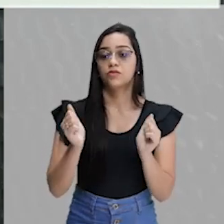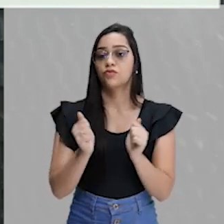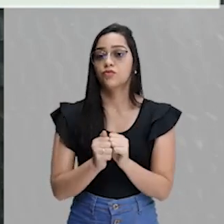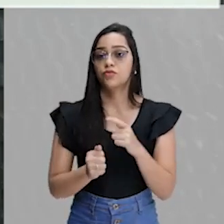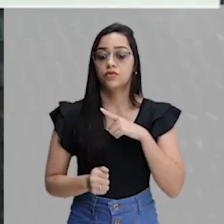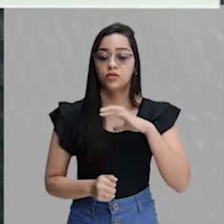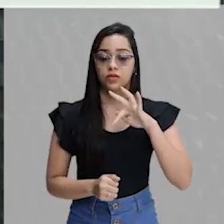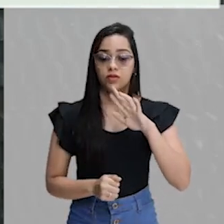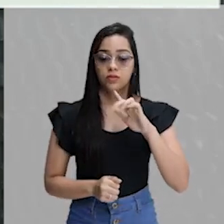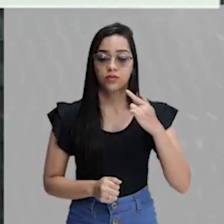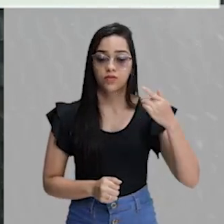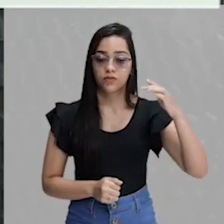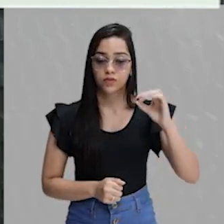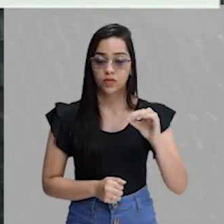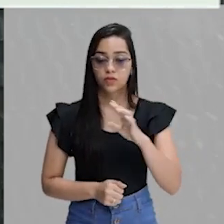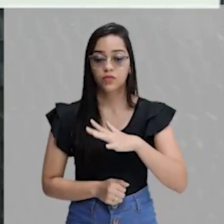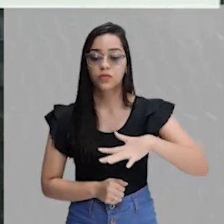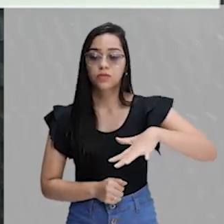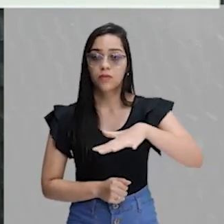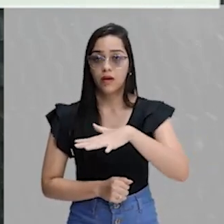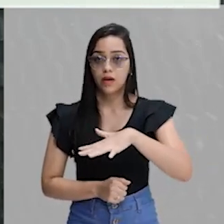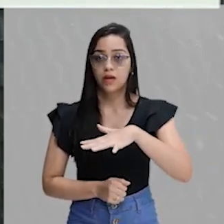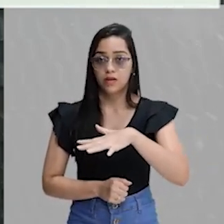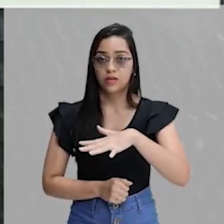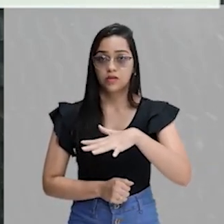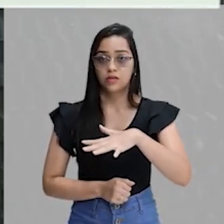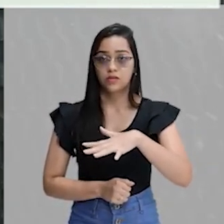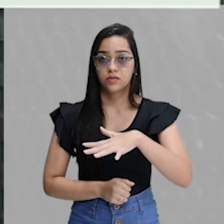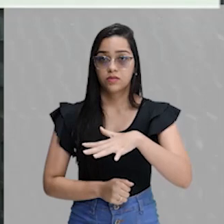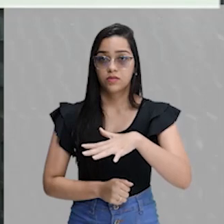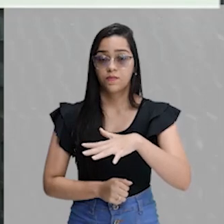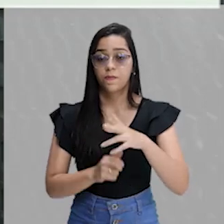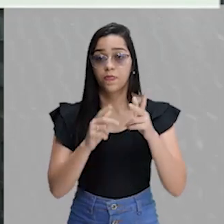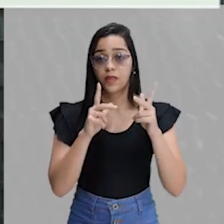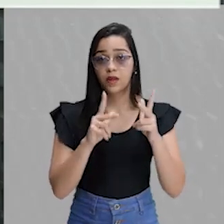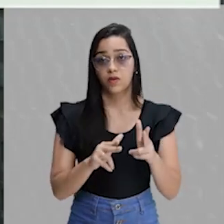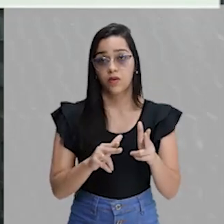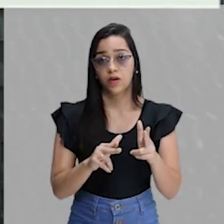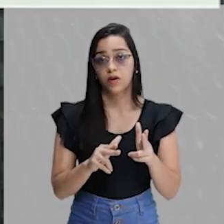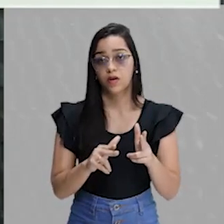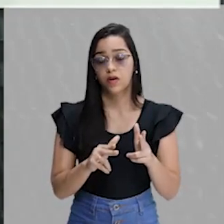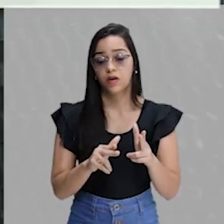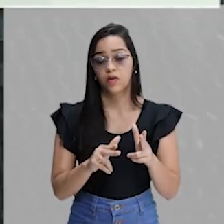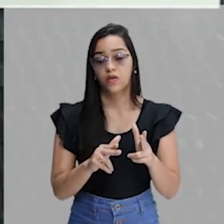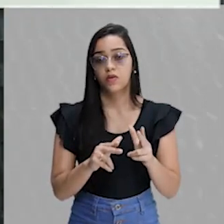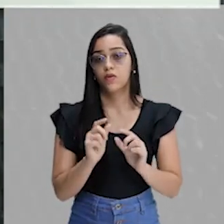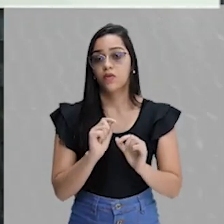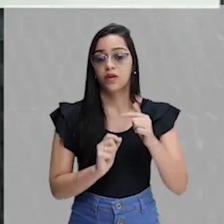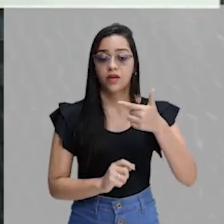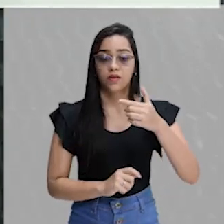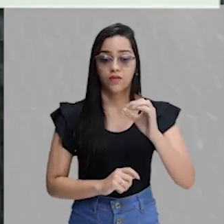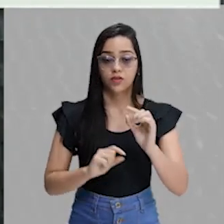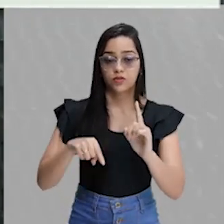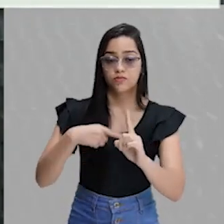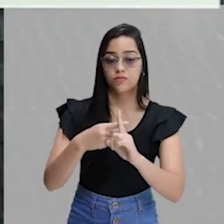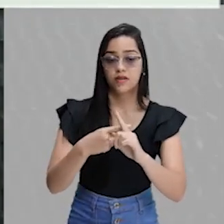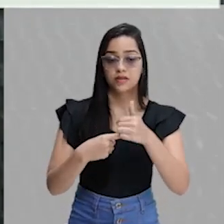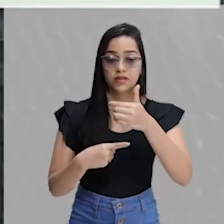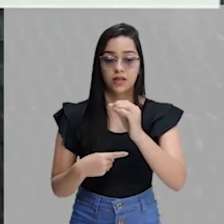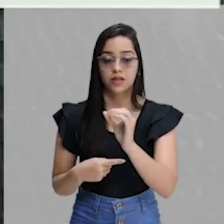uma função do espaço. Certo? Espaço é igual, né, o espaço percorrido é igual a 20 mais